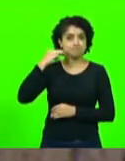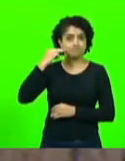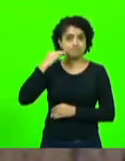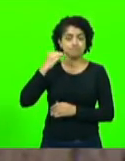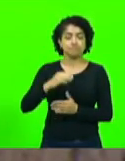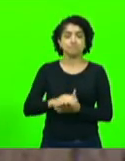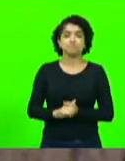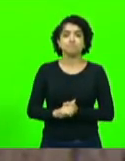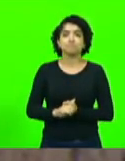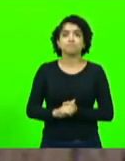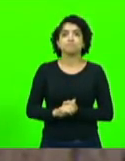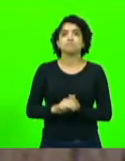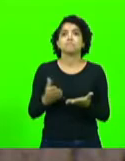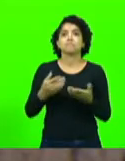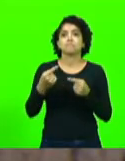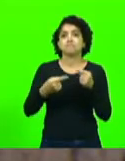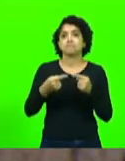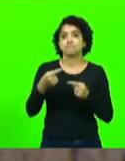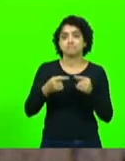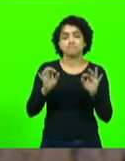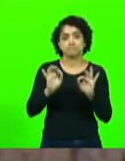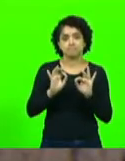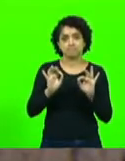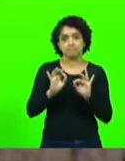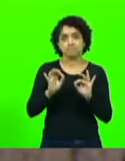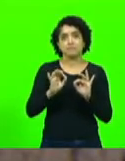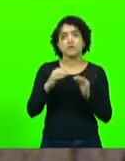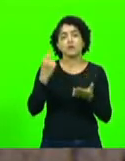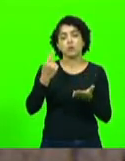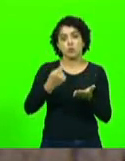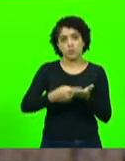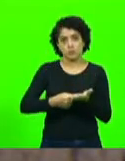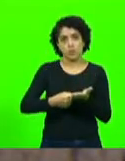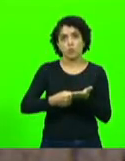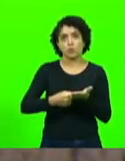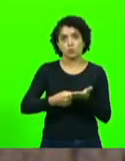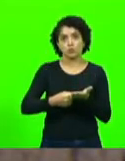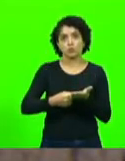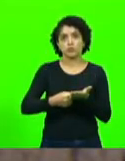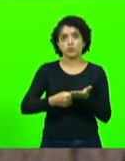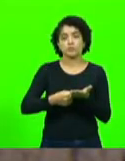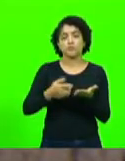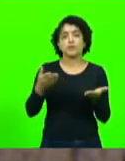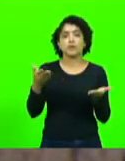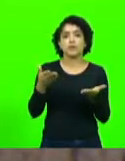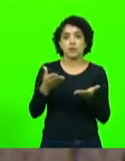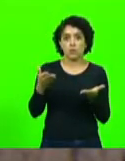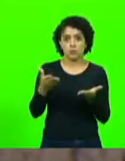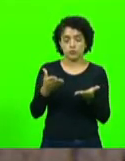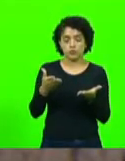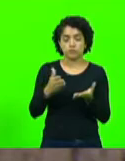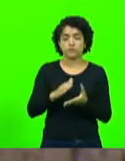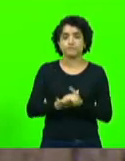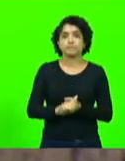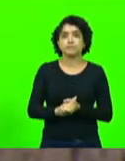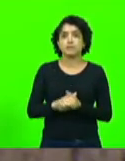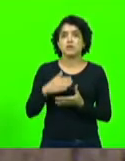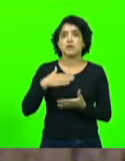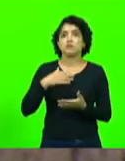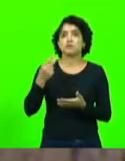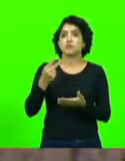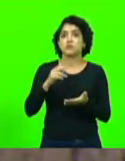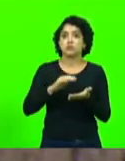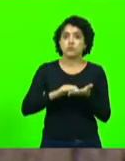tratar, e antes de encerrar a sessão, o senhor presidente convocou outra ordinária para o dia 24 de fevereiro, no horário regimental, para constar eu, segundo